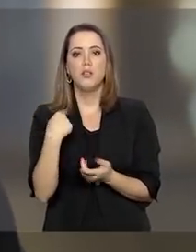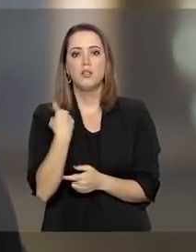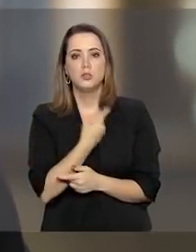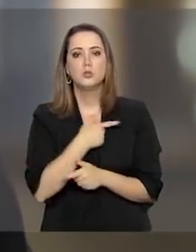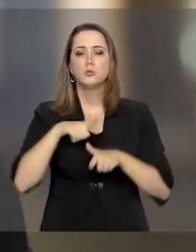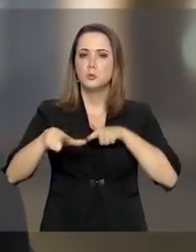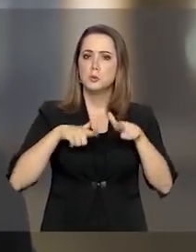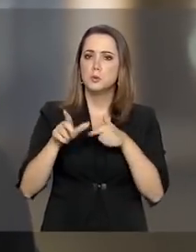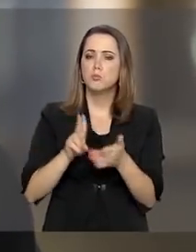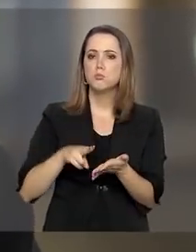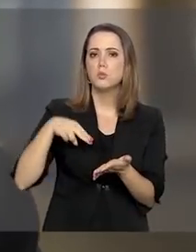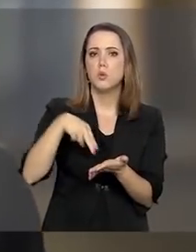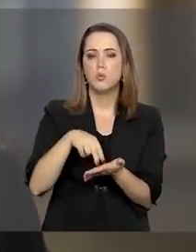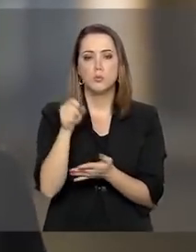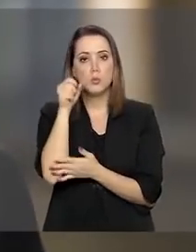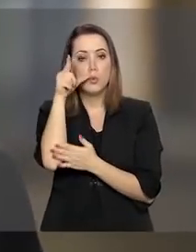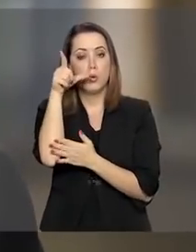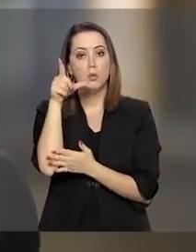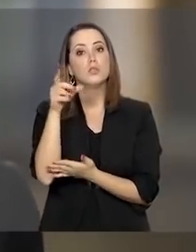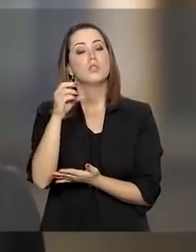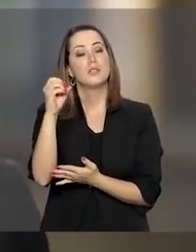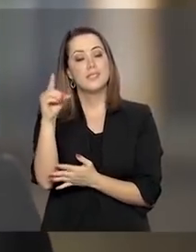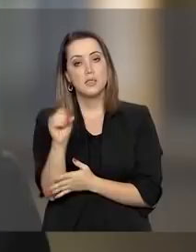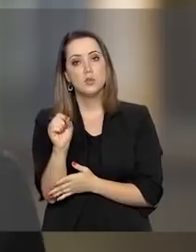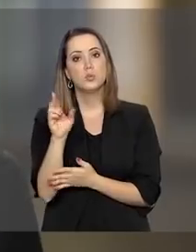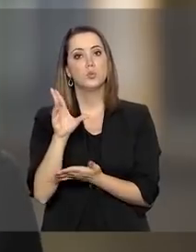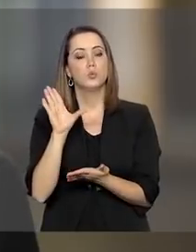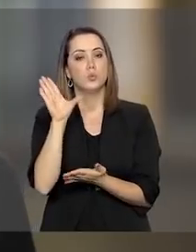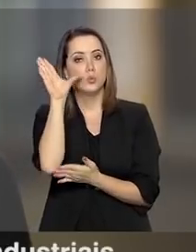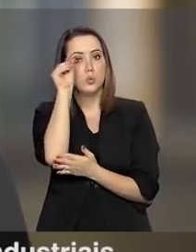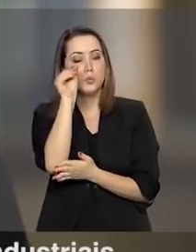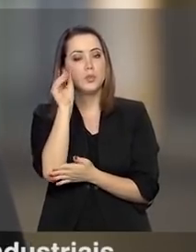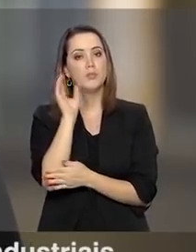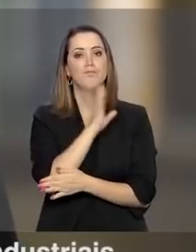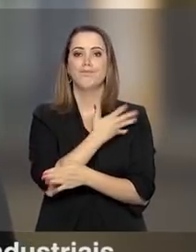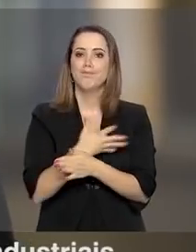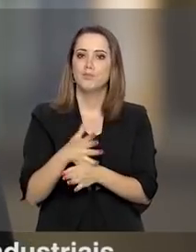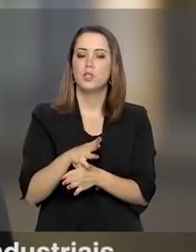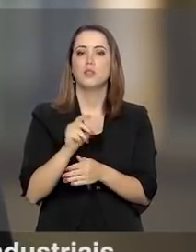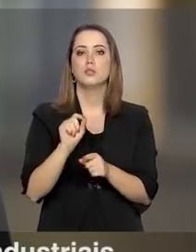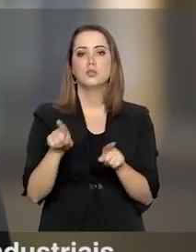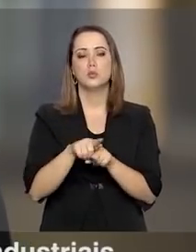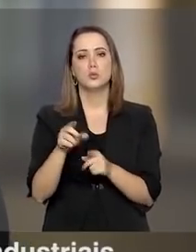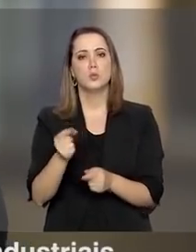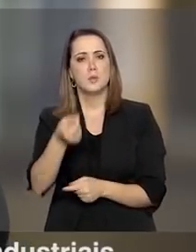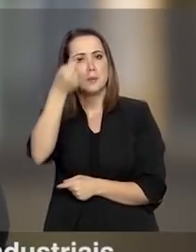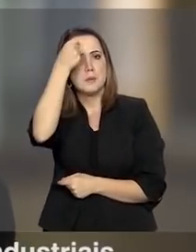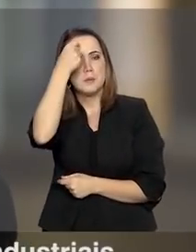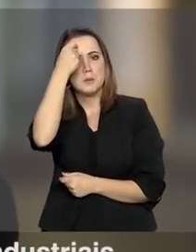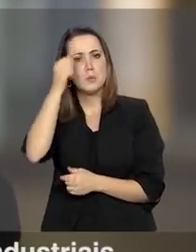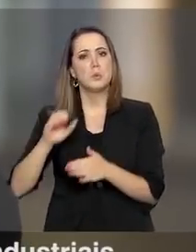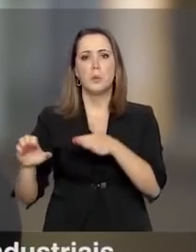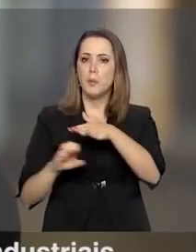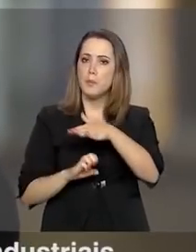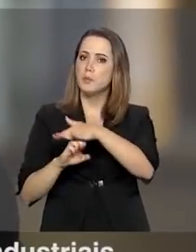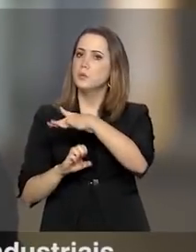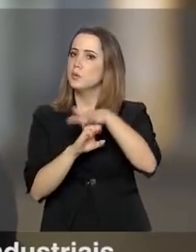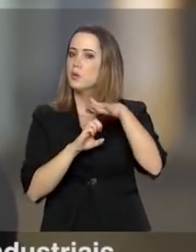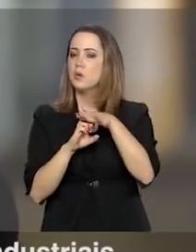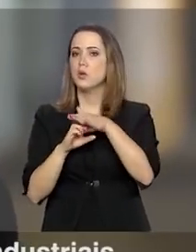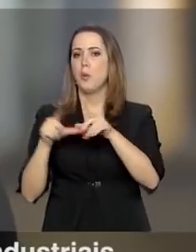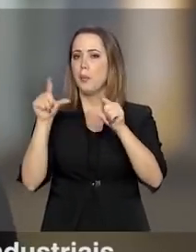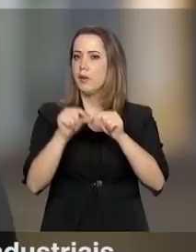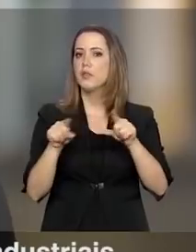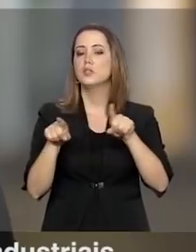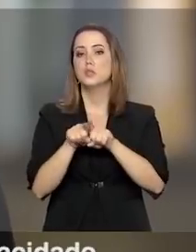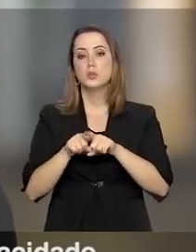dispostas a acordar cedo e dormir tarde em busca do nosso sonho temos o espírito empreendedor dos microempresários aos